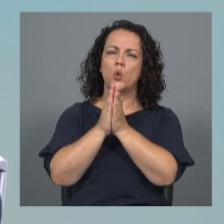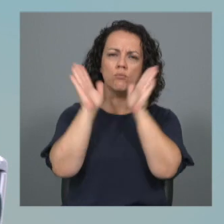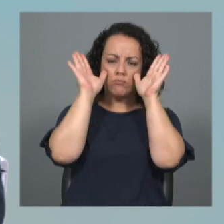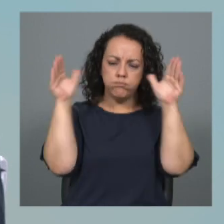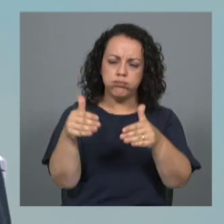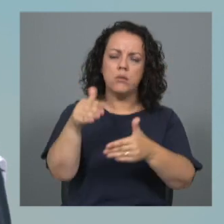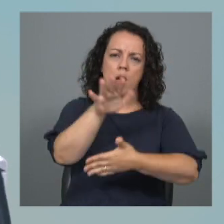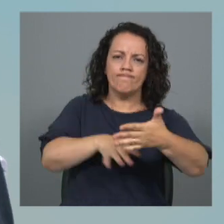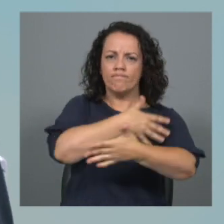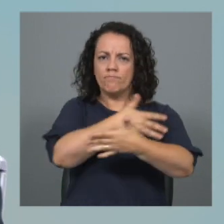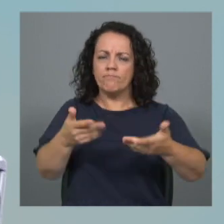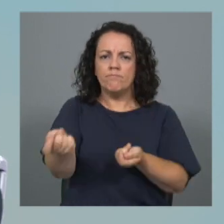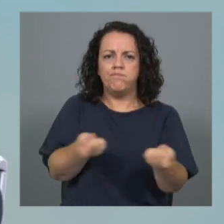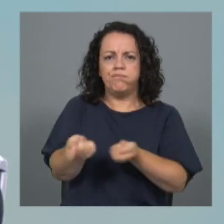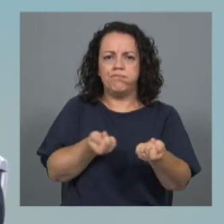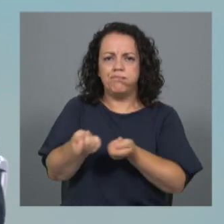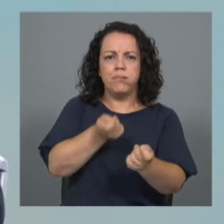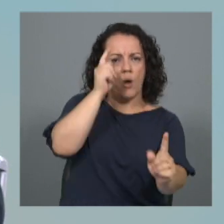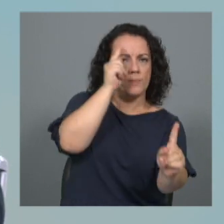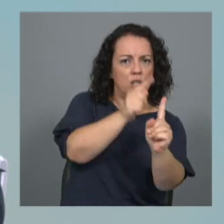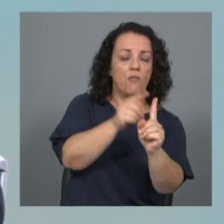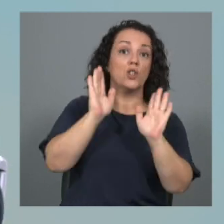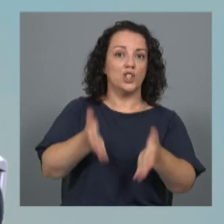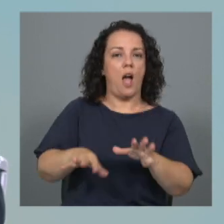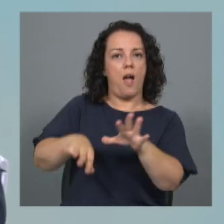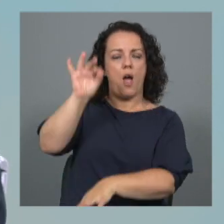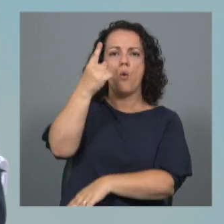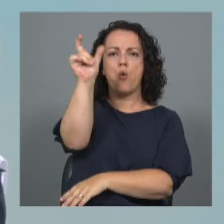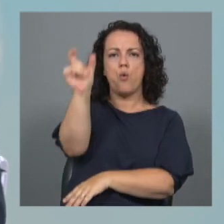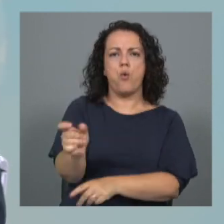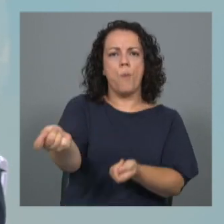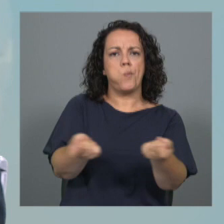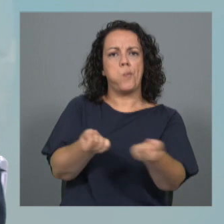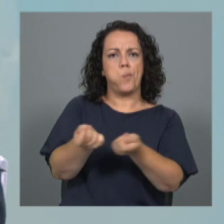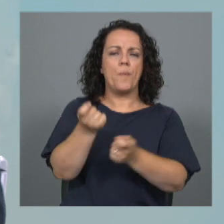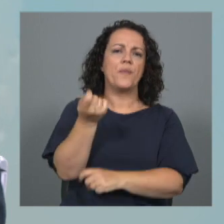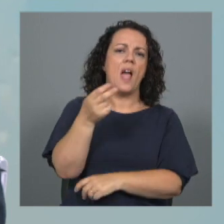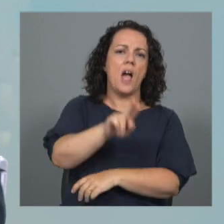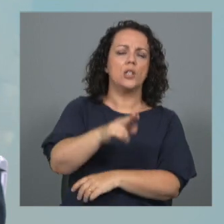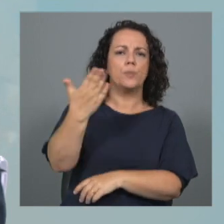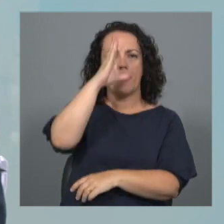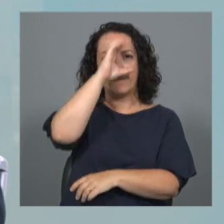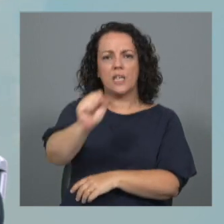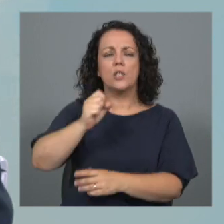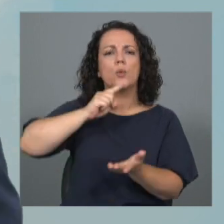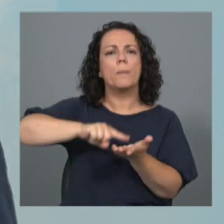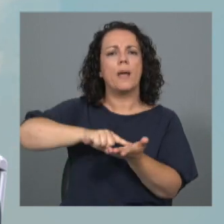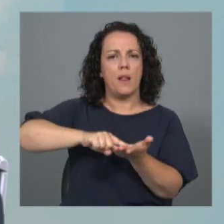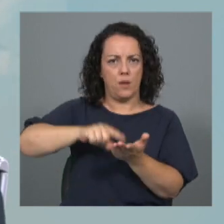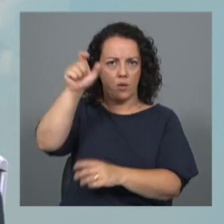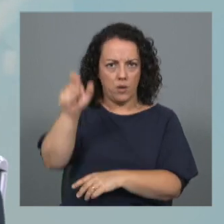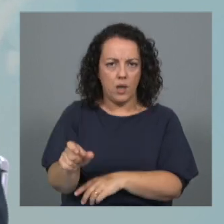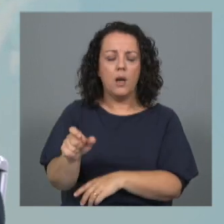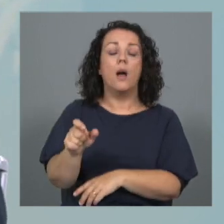objetivos, e já há inclusive um coordenador europeu nomeado, um ex-primeiro-ministro belga, o Yves Le Terme,